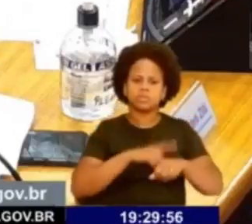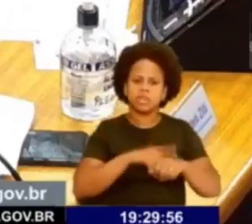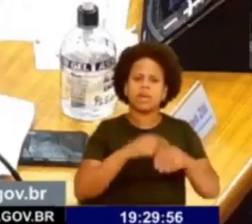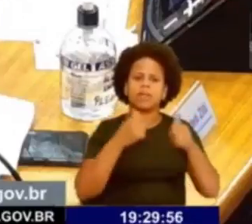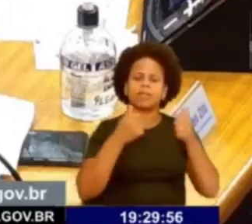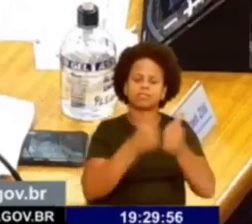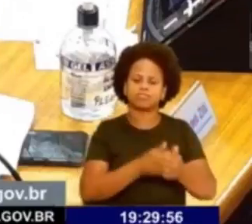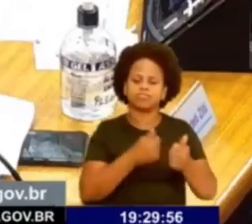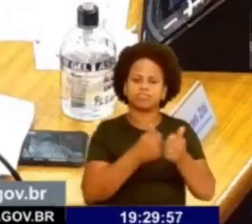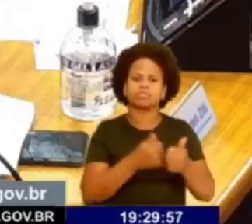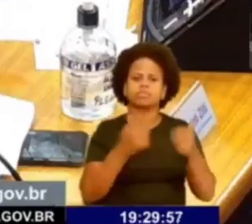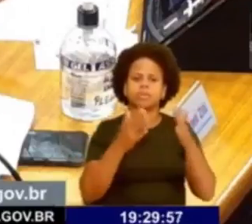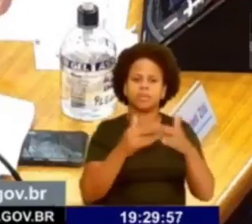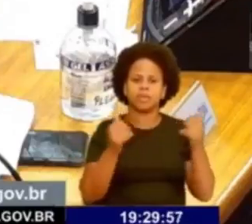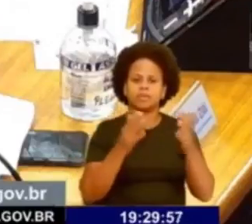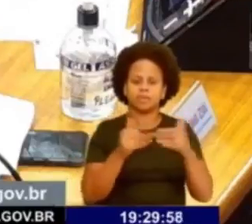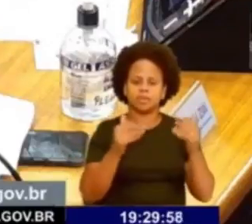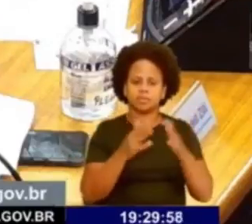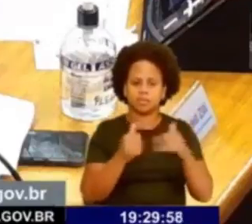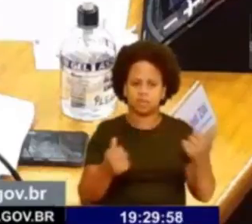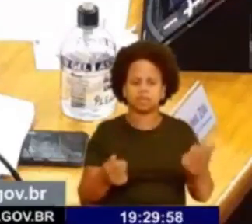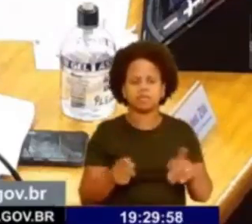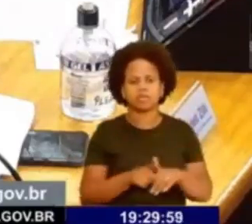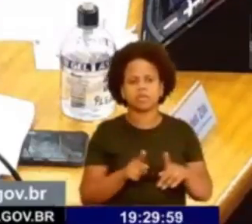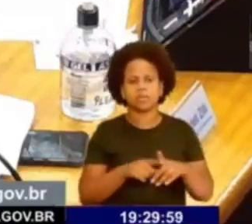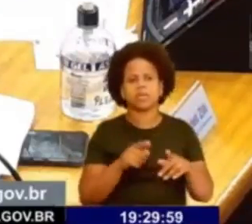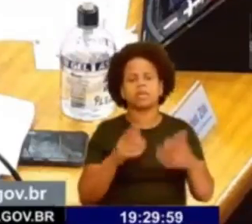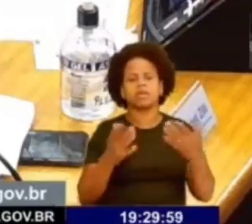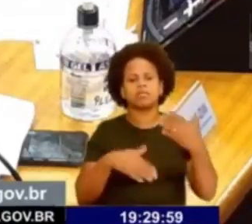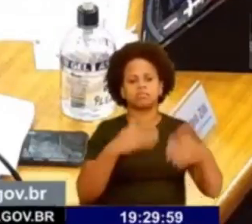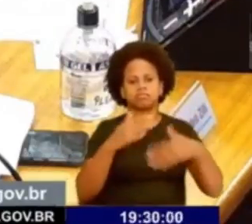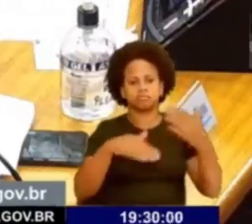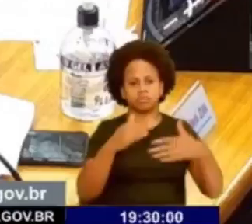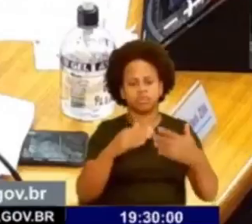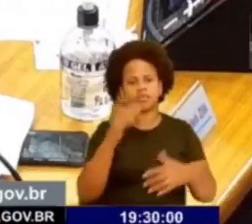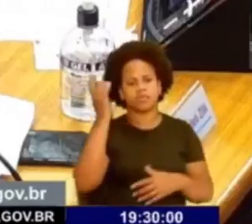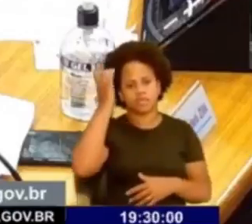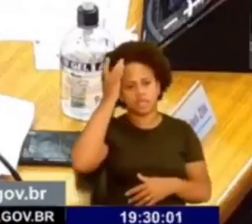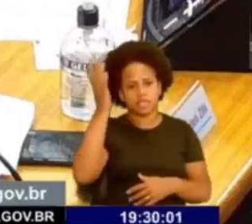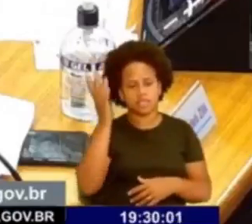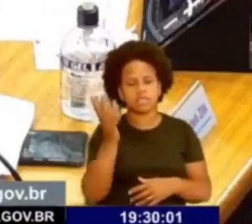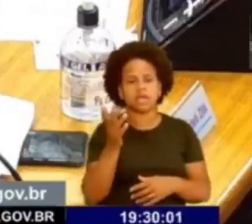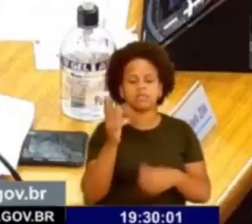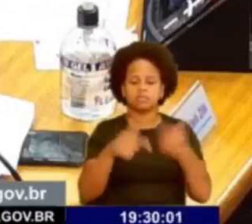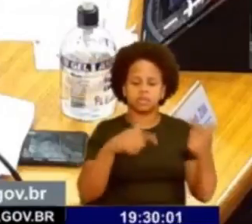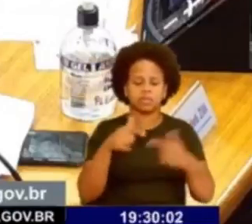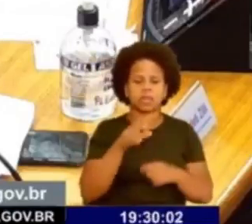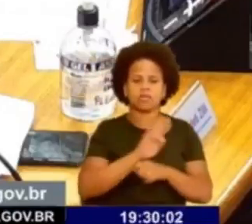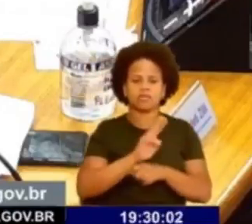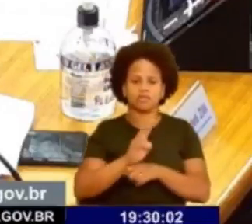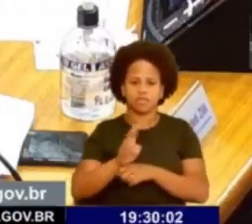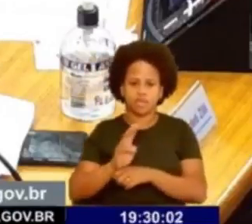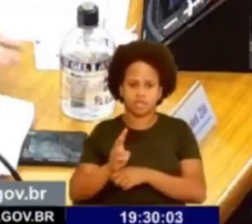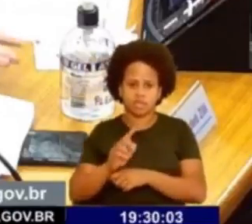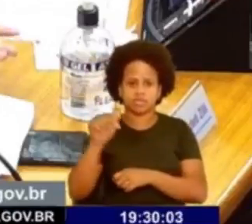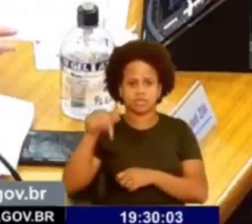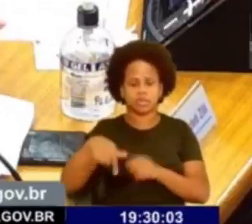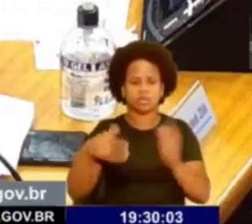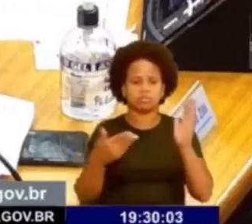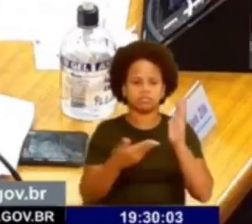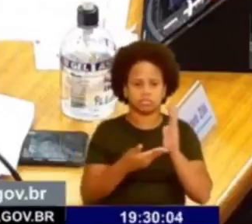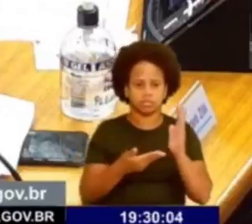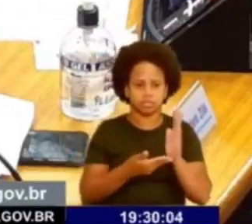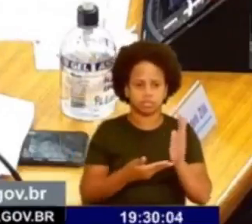vai desenvolver e facilitar sobremaneira o trabalho de fiscalização dessa Casa Legislativa. Por